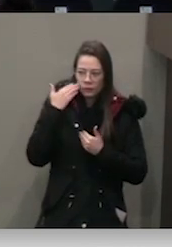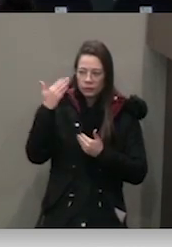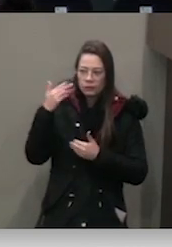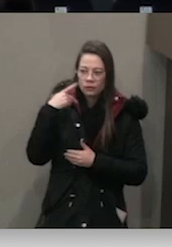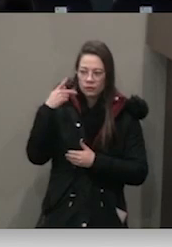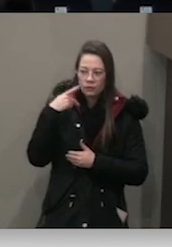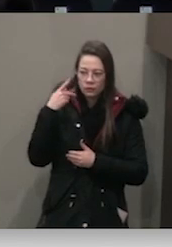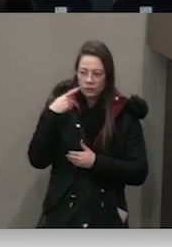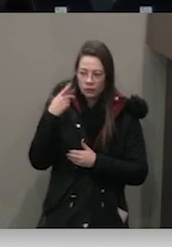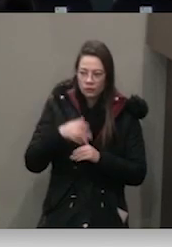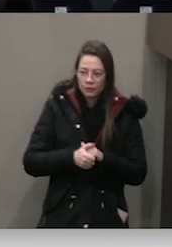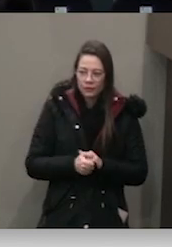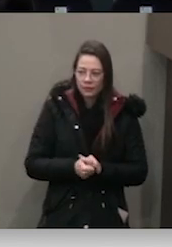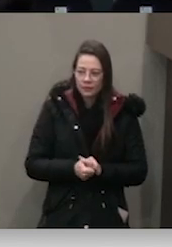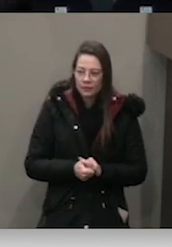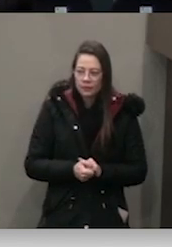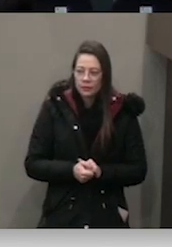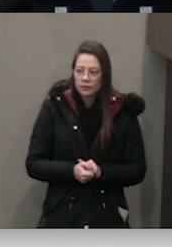Obrigado, repórter Galdério.